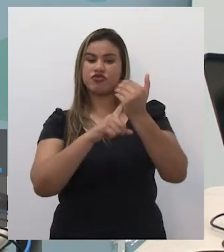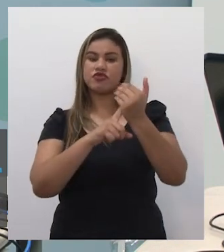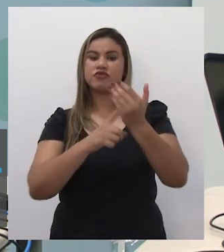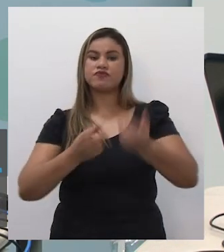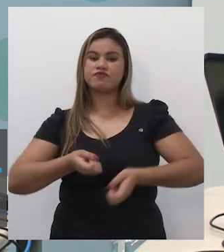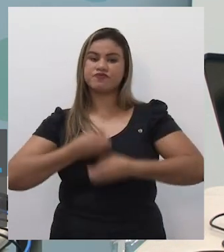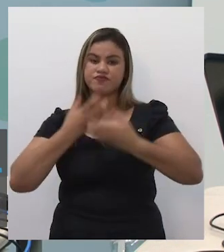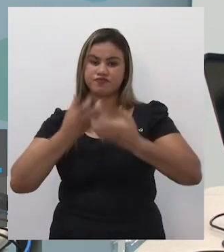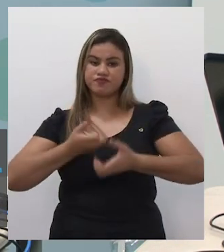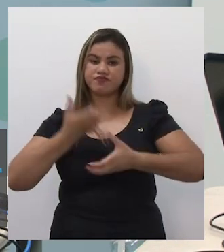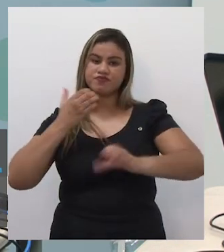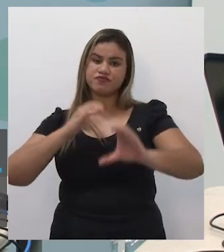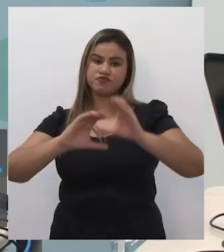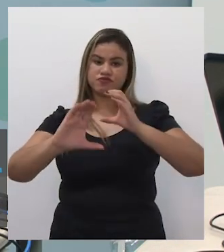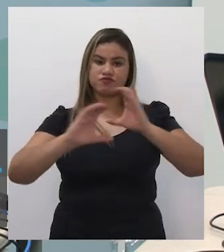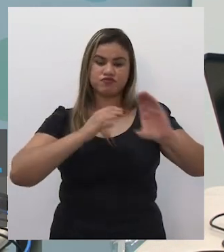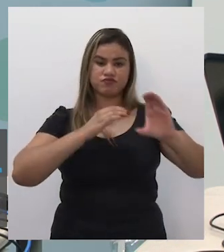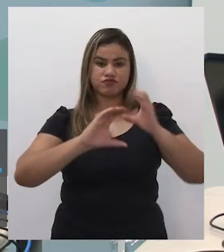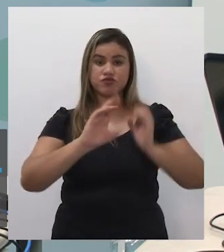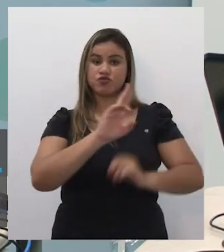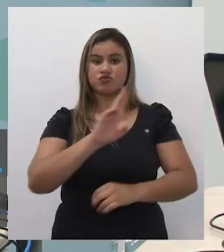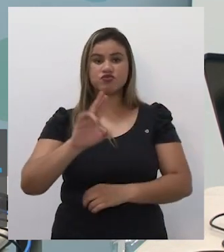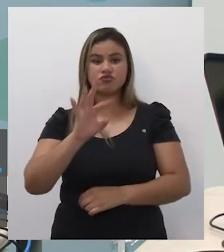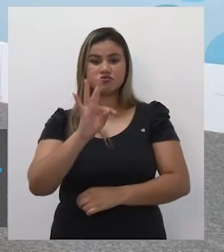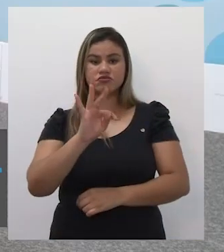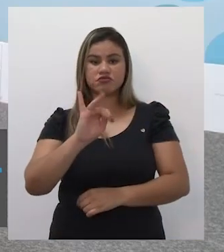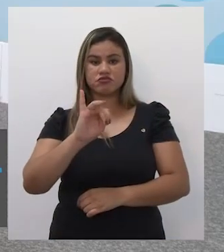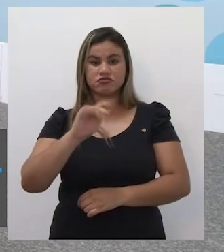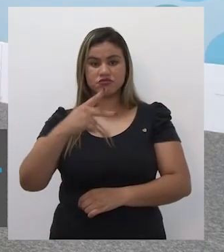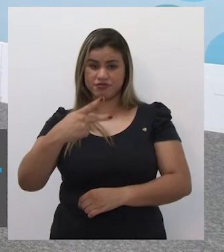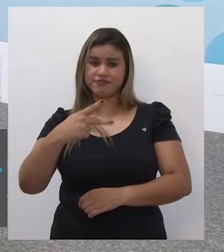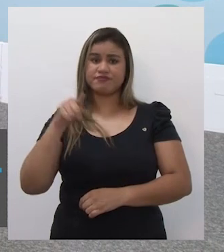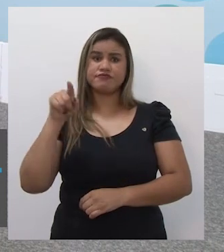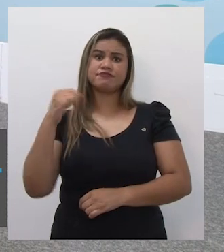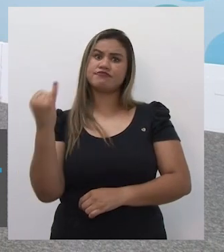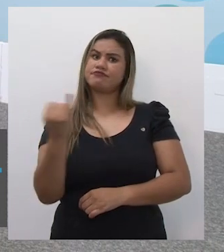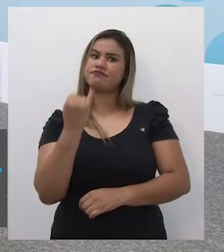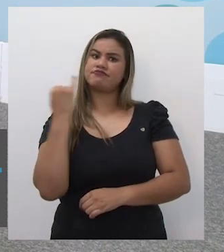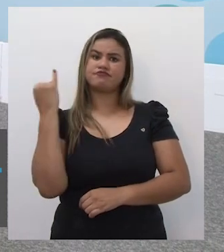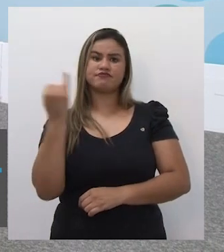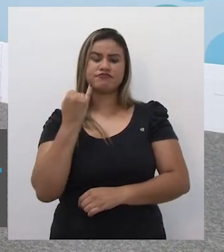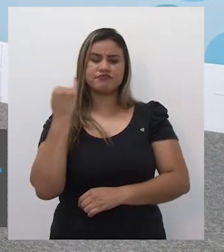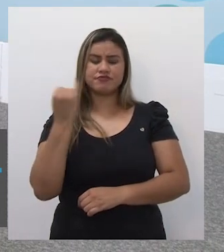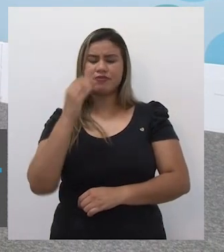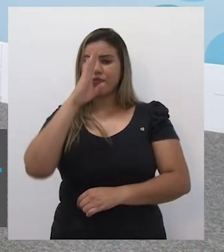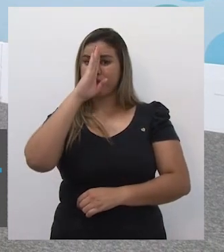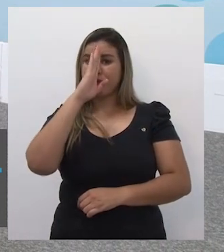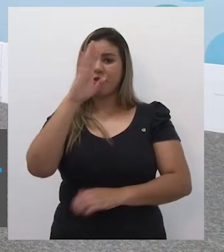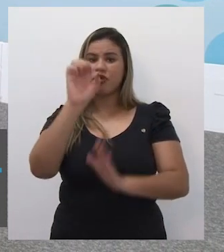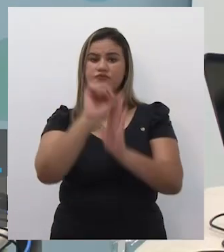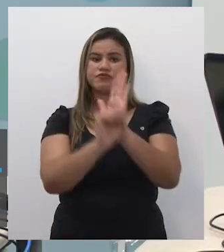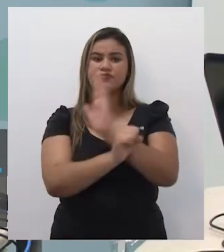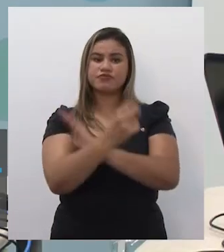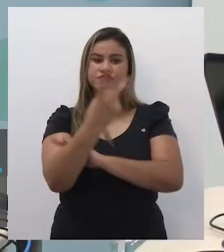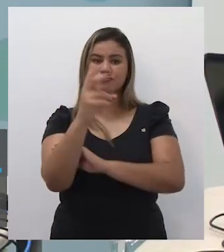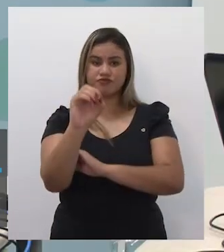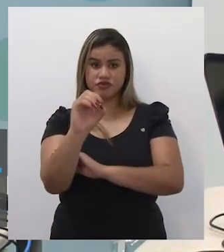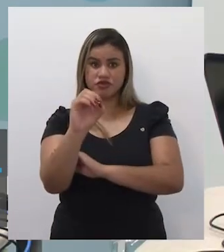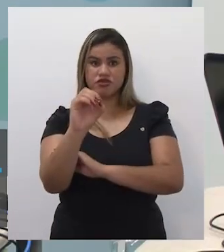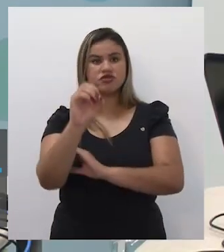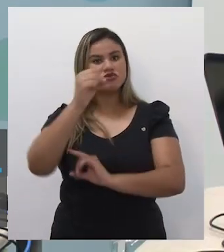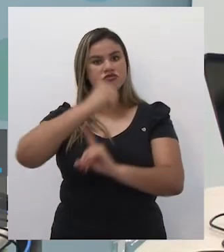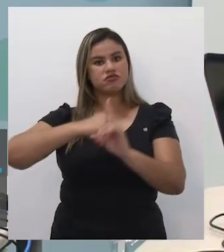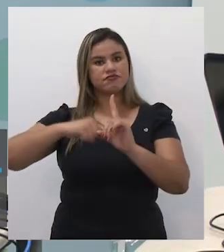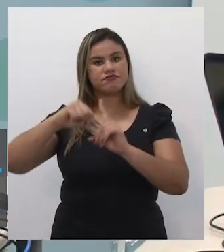TIC, que tiveram uma relevância muito forte, principalmente a partir da segunda metade do século XX, e transformaram a sociedade